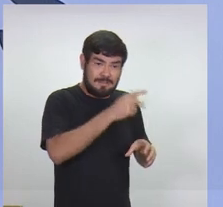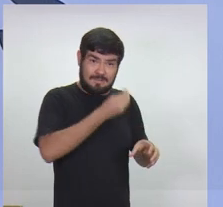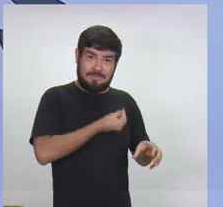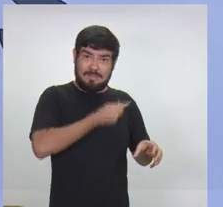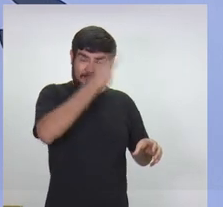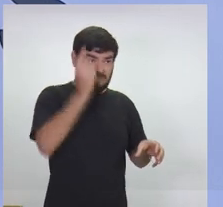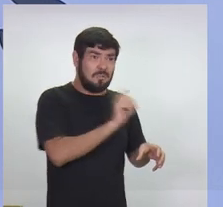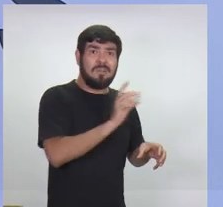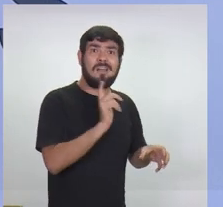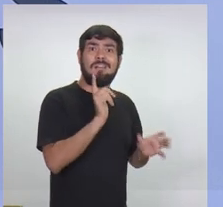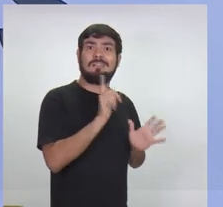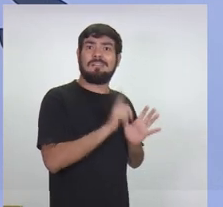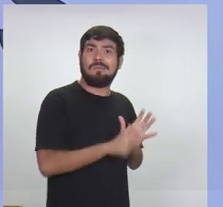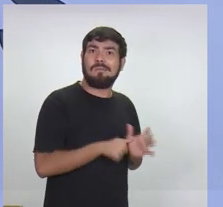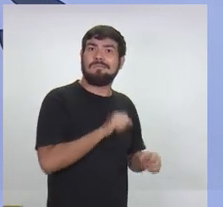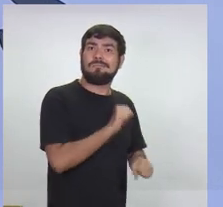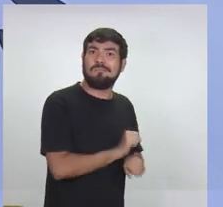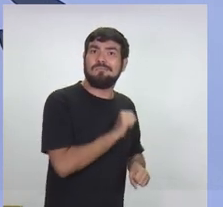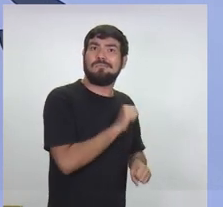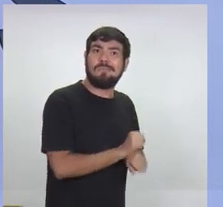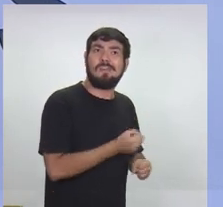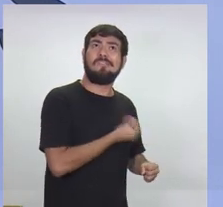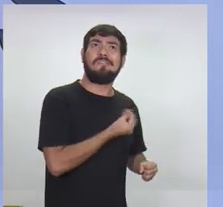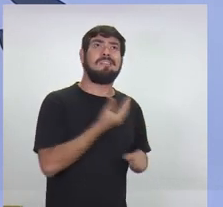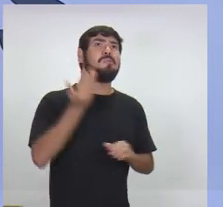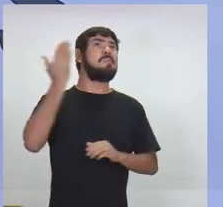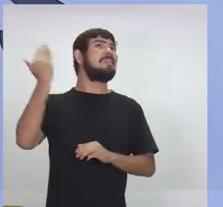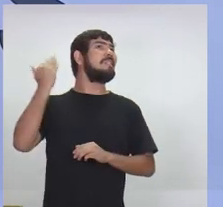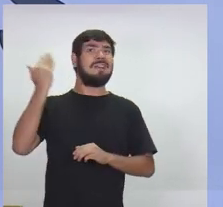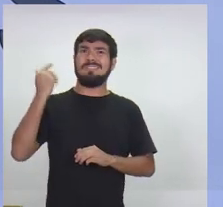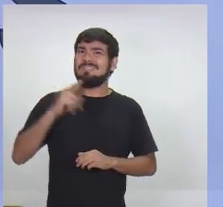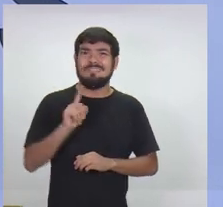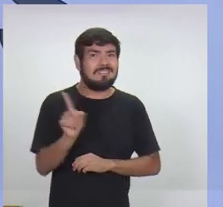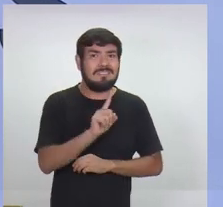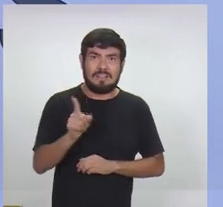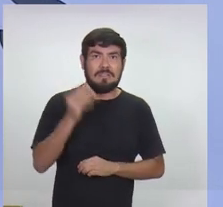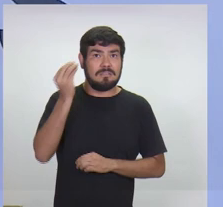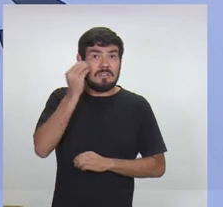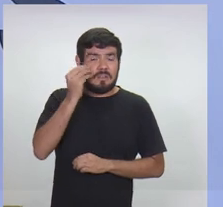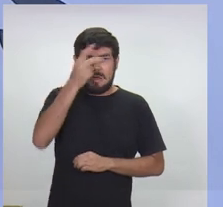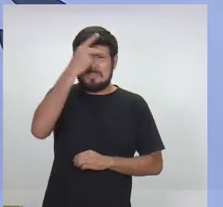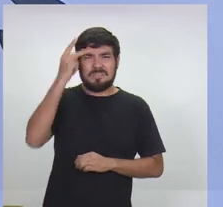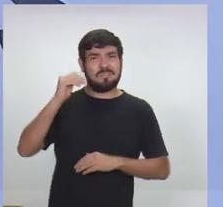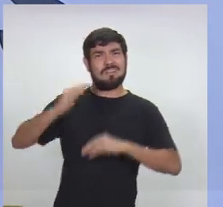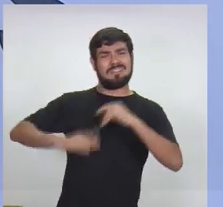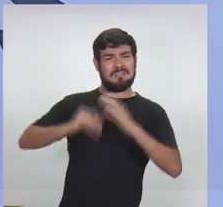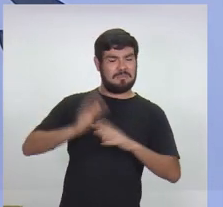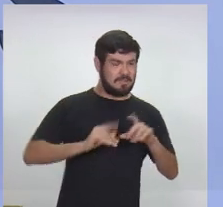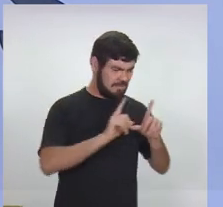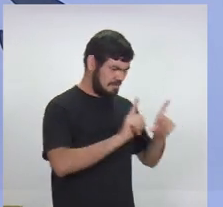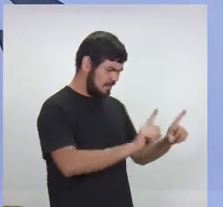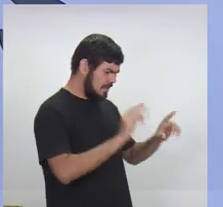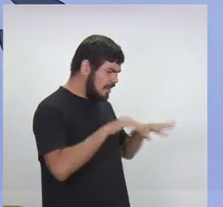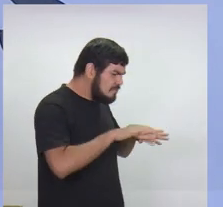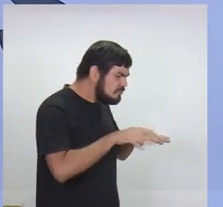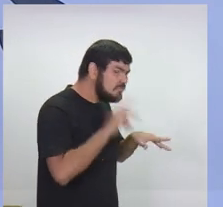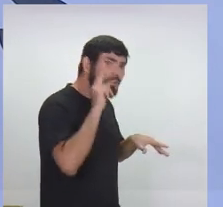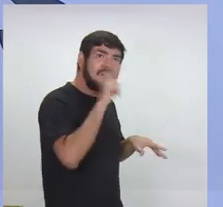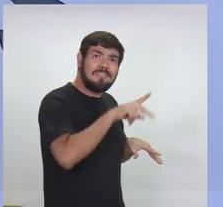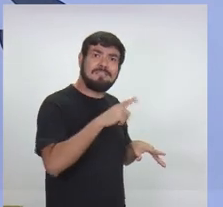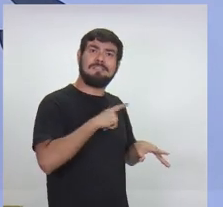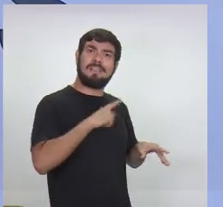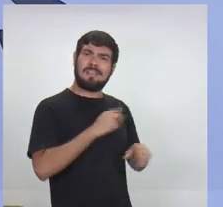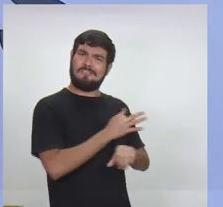não pode continuar no passado lá pra você tem idéia para saber a vida de um funcionário para saber se ele tirou férias se vai tirar férias